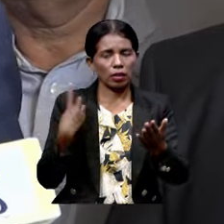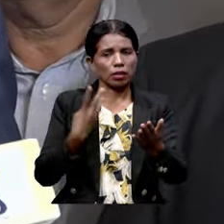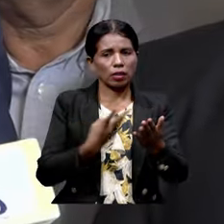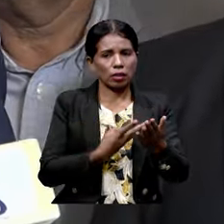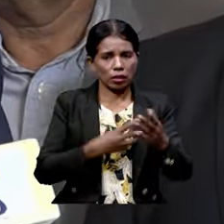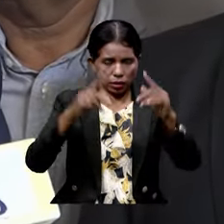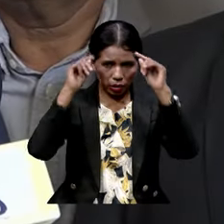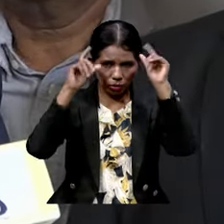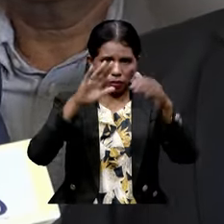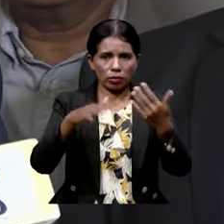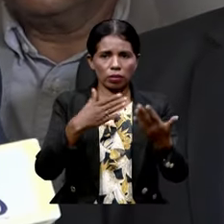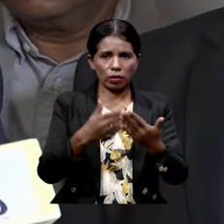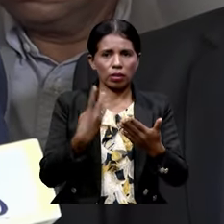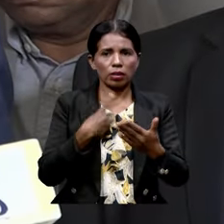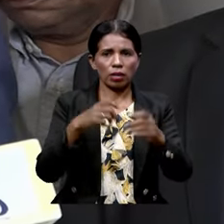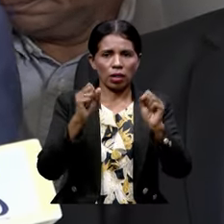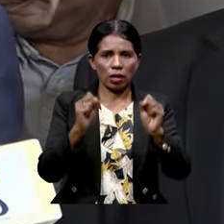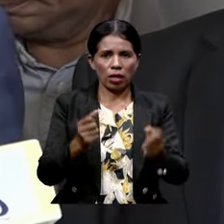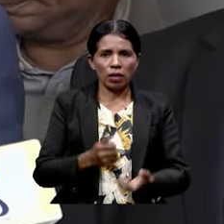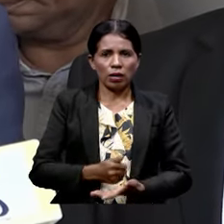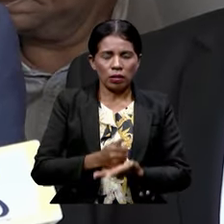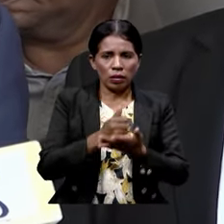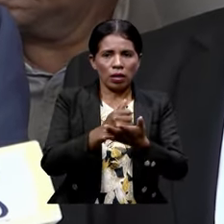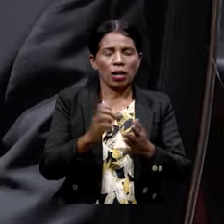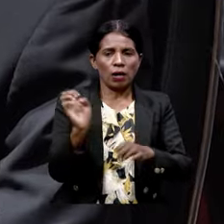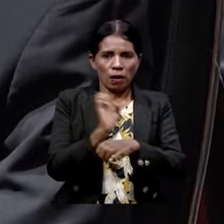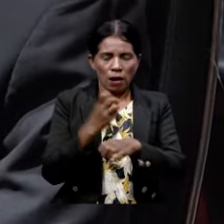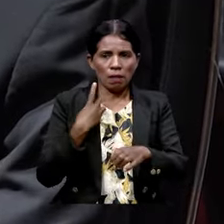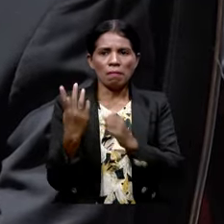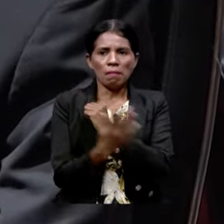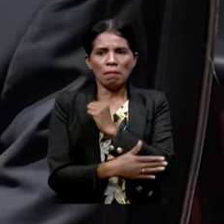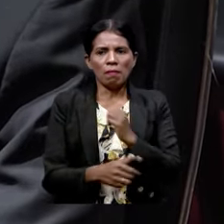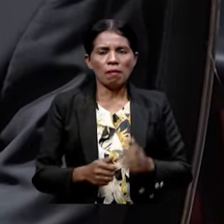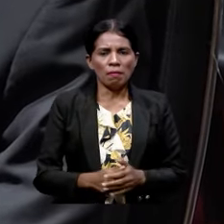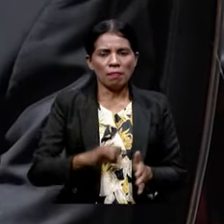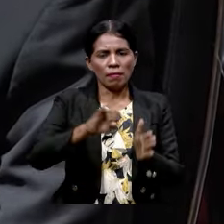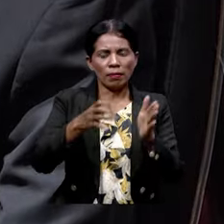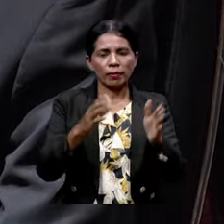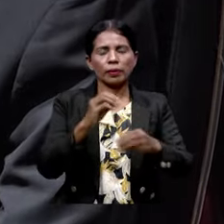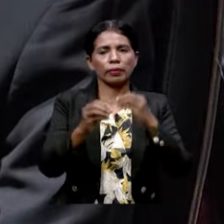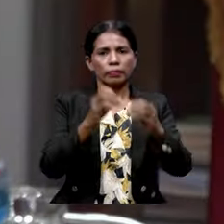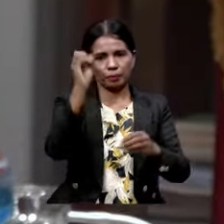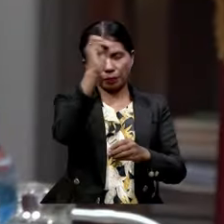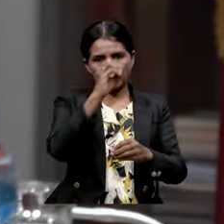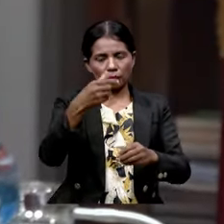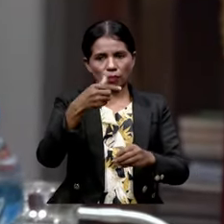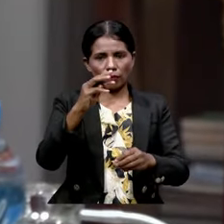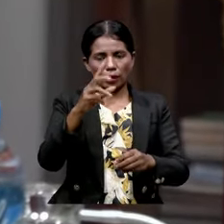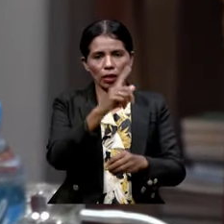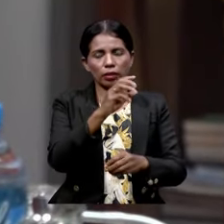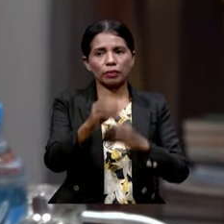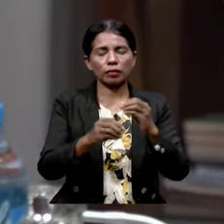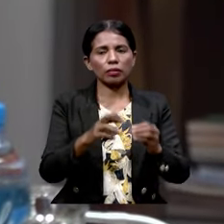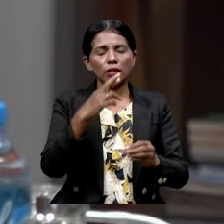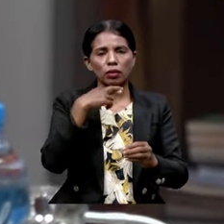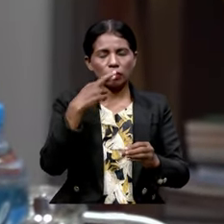tomac a tornar e também a sustentabilidade econômica e tenerá. O engenheiro jornalista Rússio Conaba, observação CCT Linian, Conaba Folin Fos